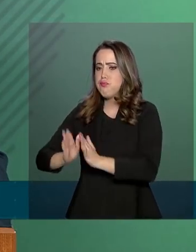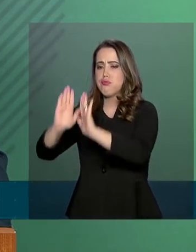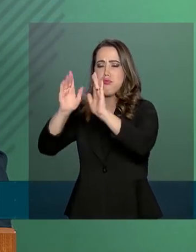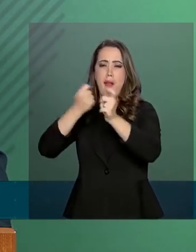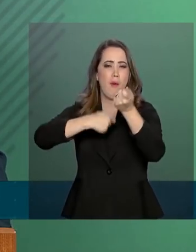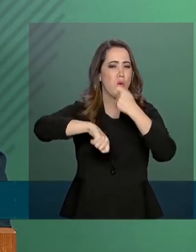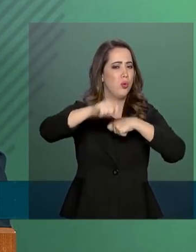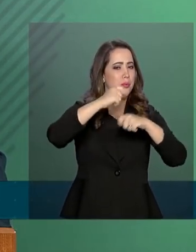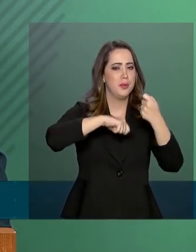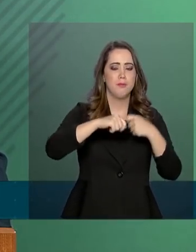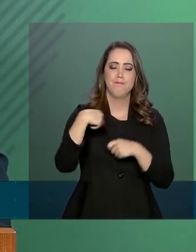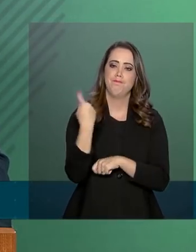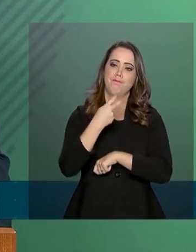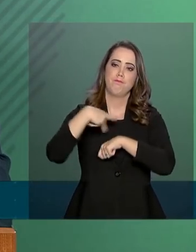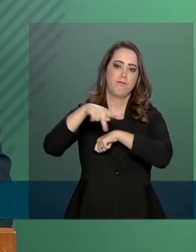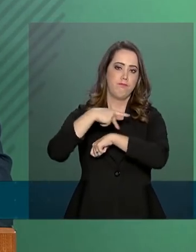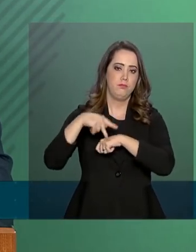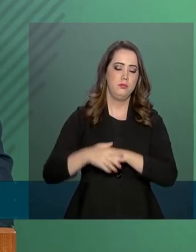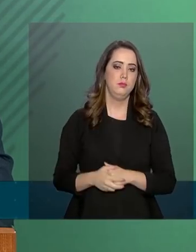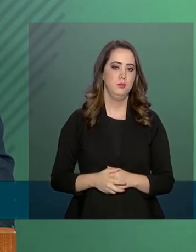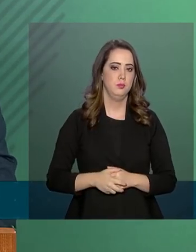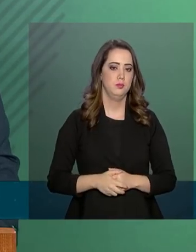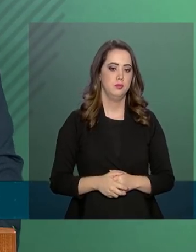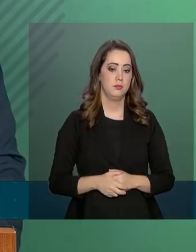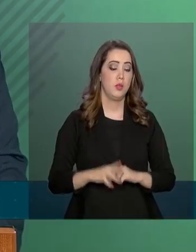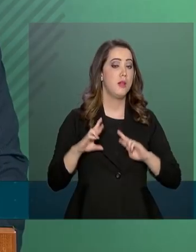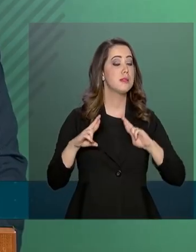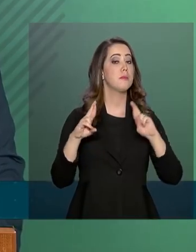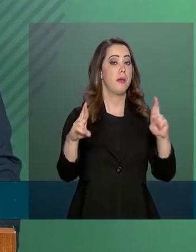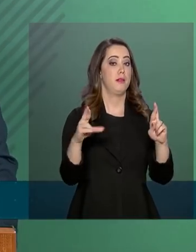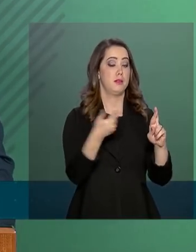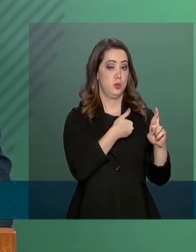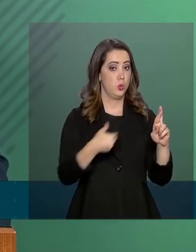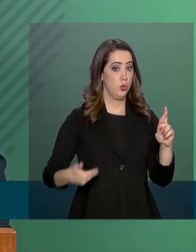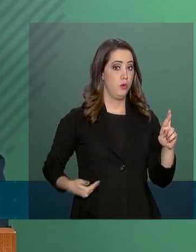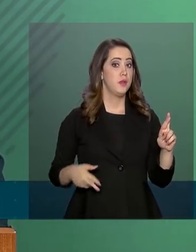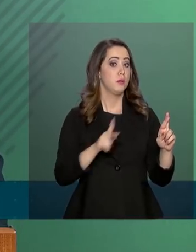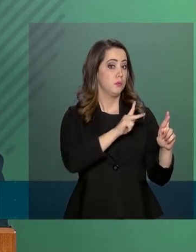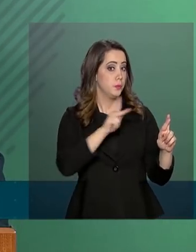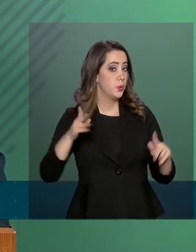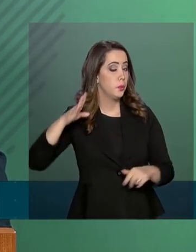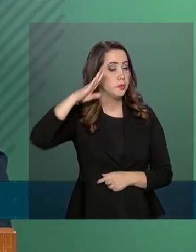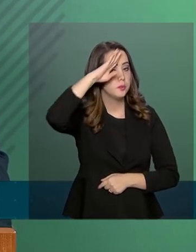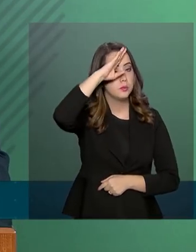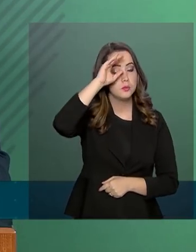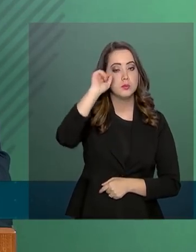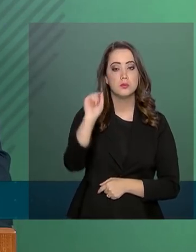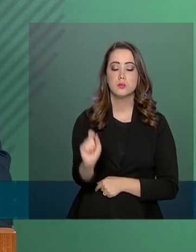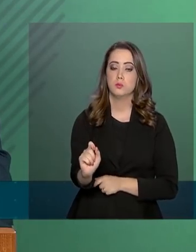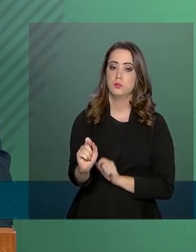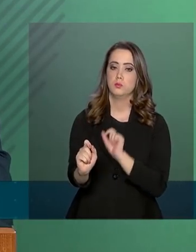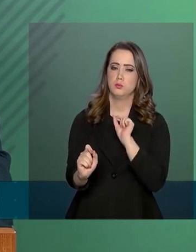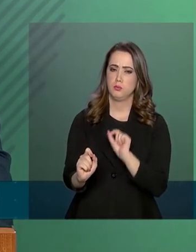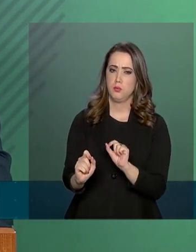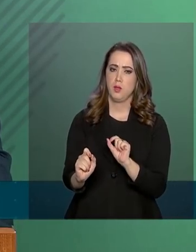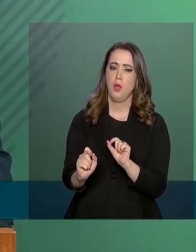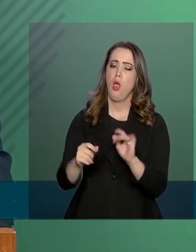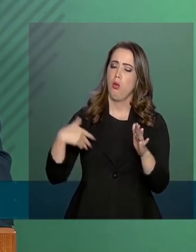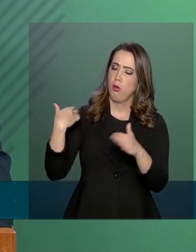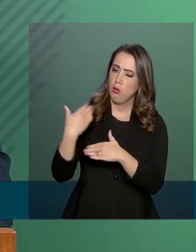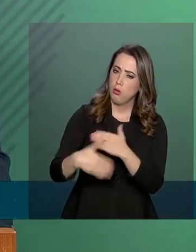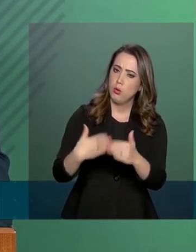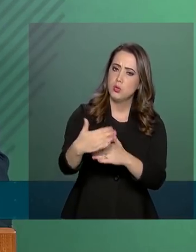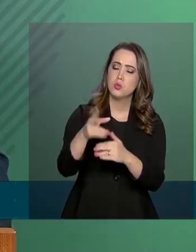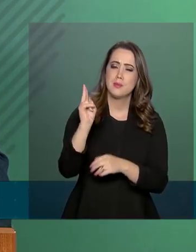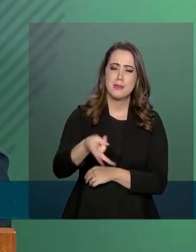economia do nosso país a expectativa do governo do presidente jair bolsonaro que mantém